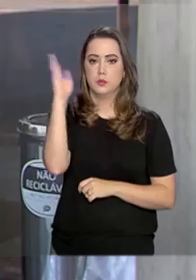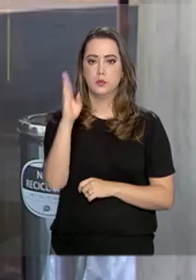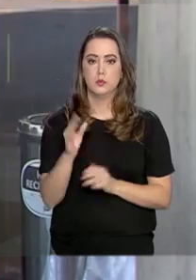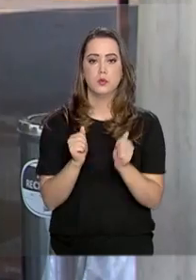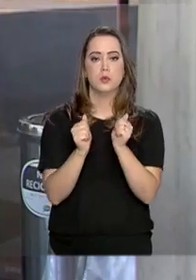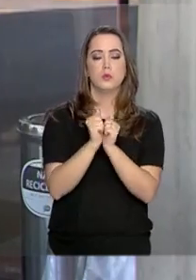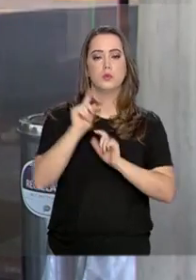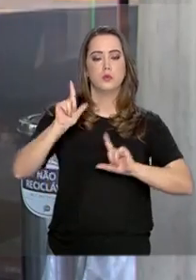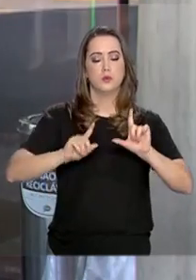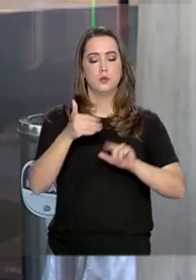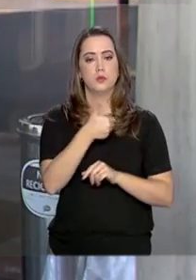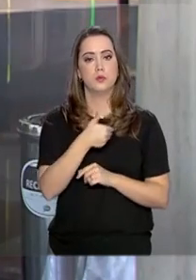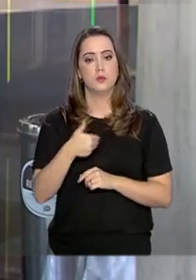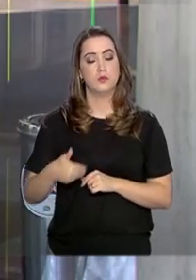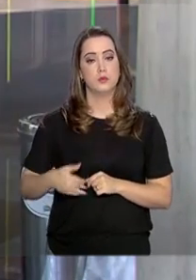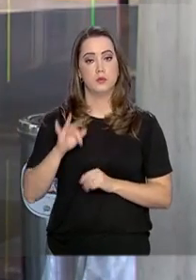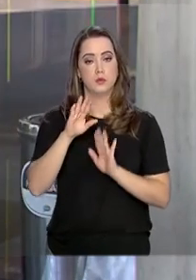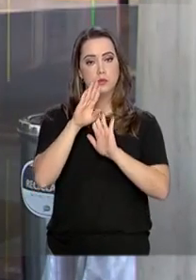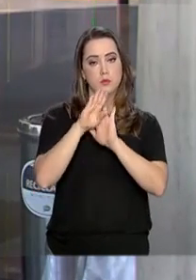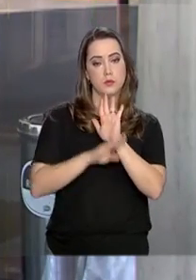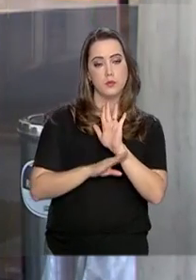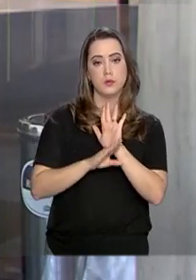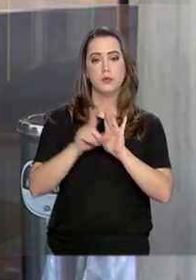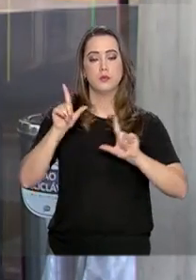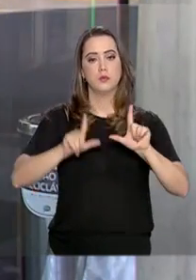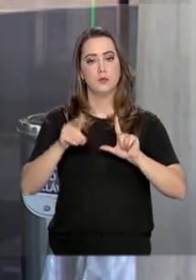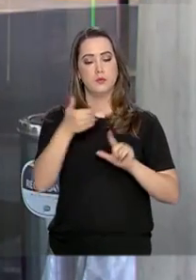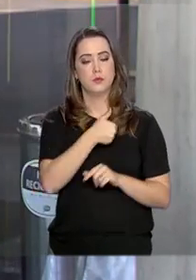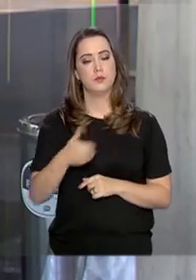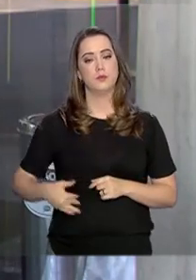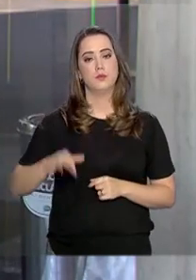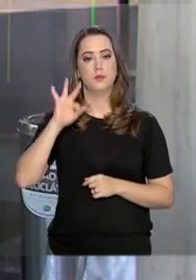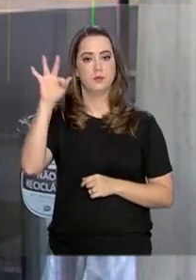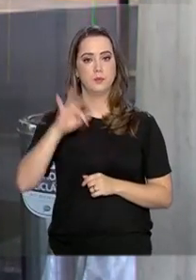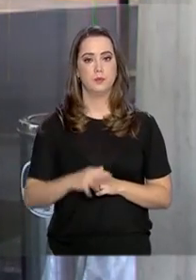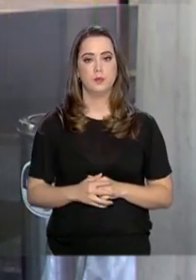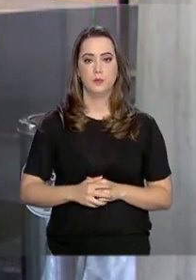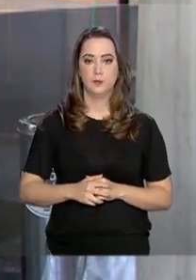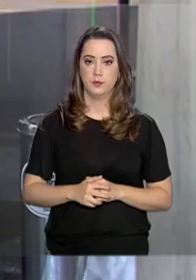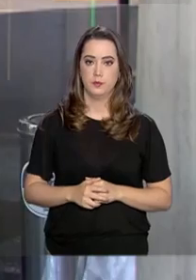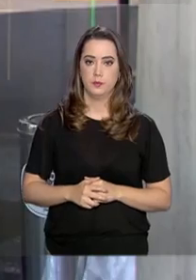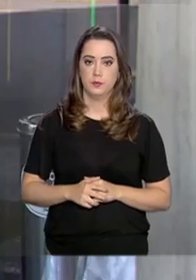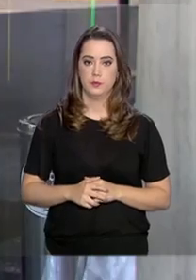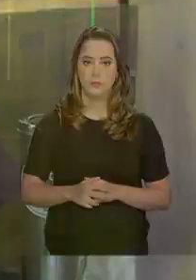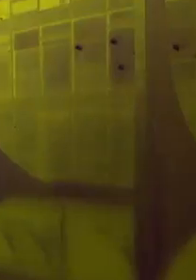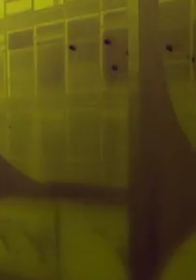Continue acompanhando a programação da NBR, a TV do Governo Federal.